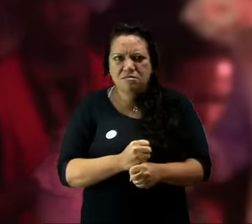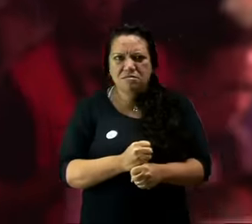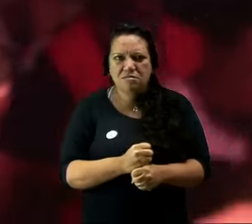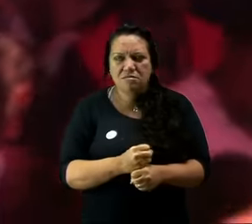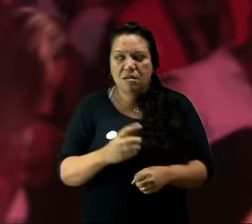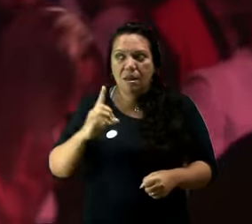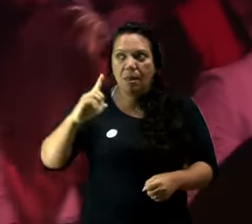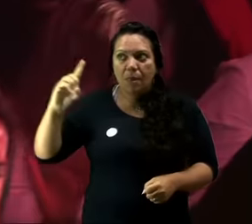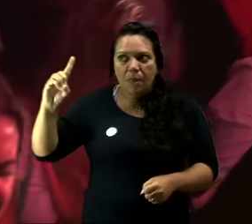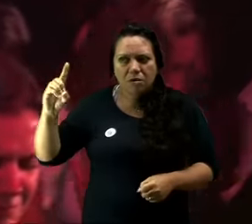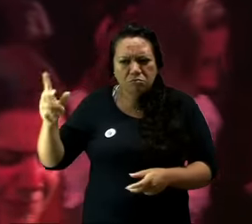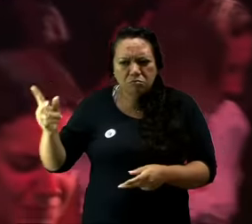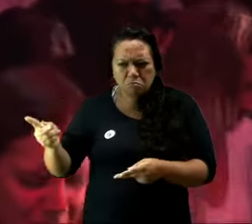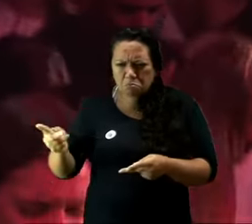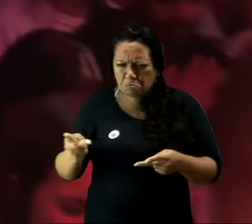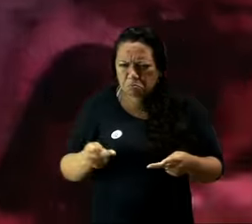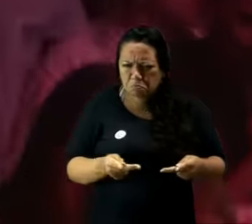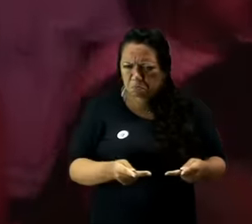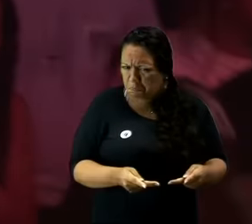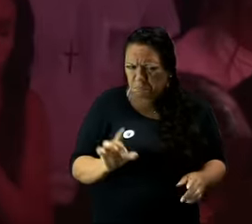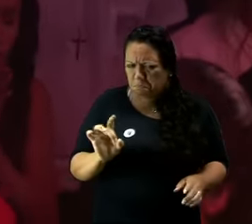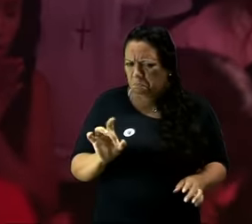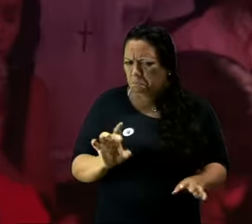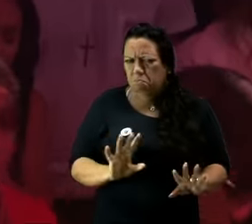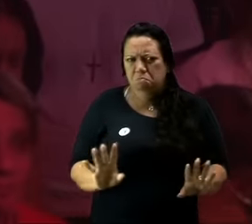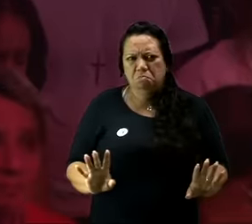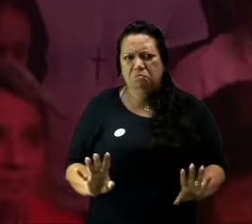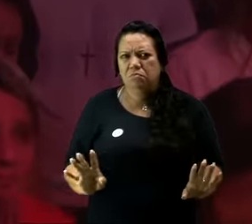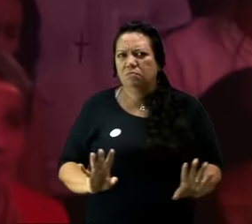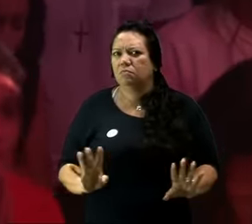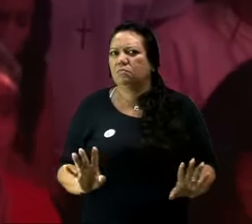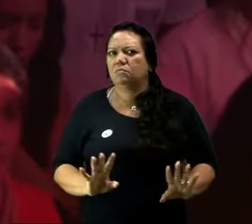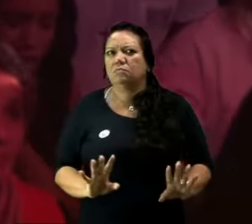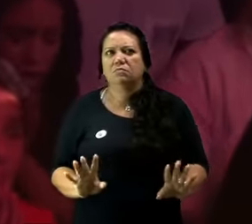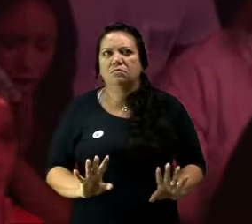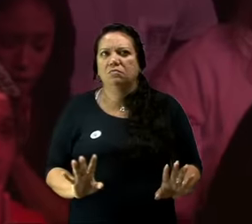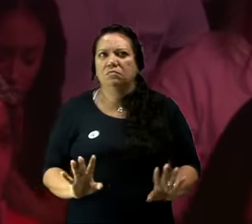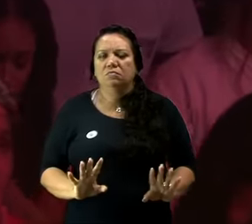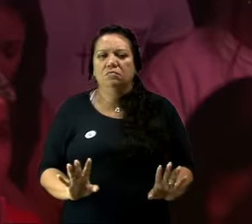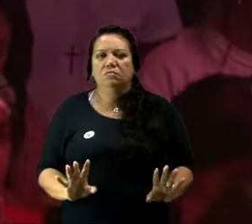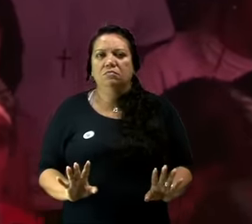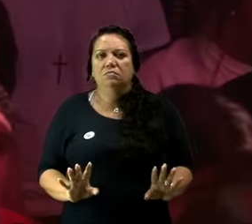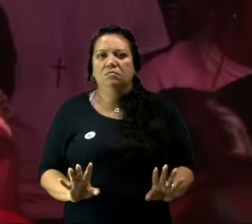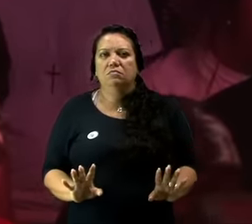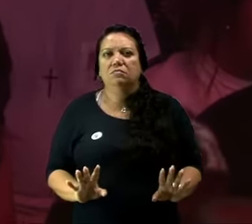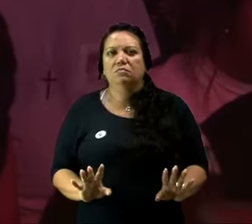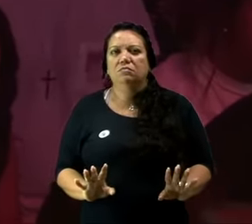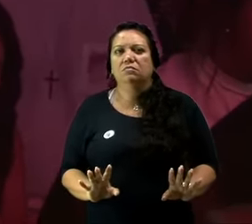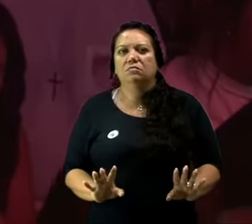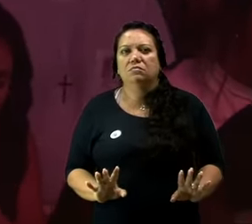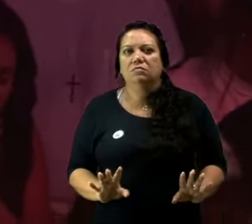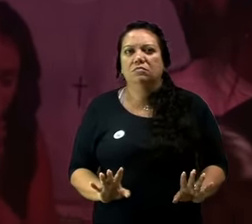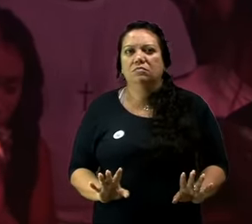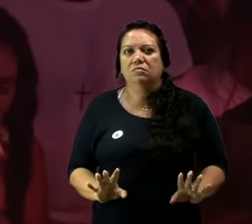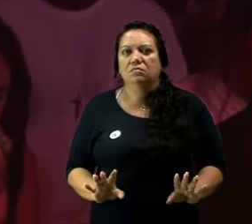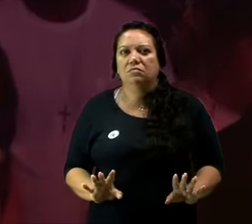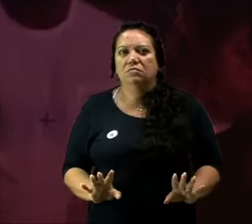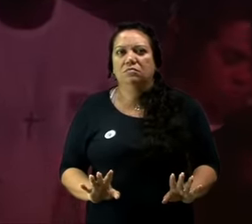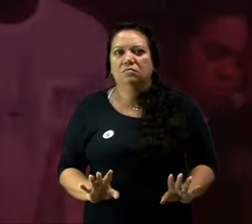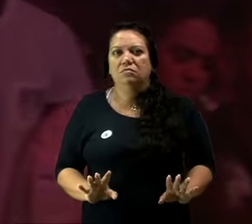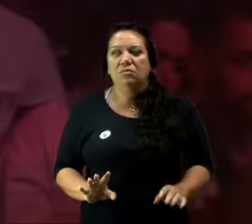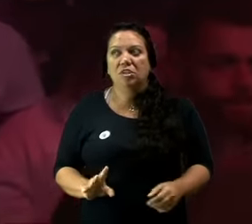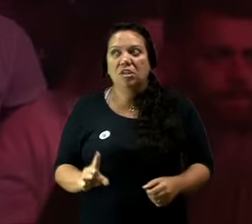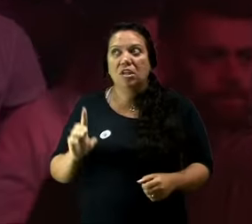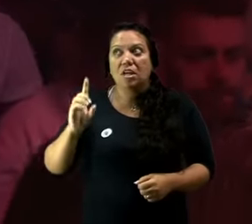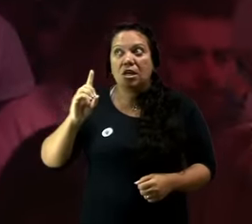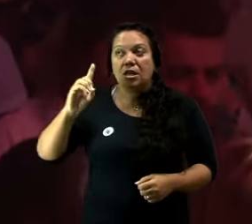Deus não te trouxe aqui hoje para uma visita, meu irmão César. Ando e sono